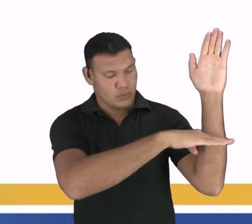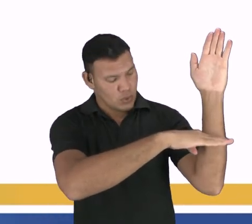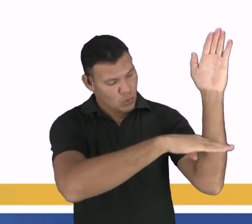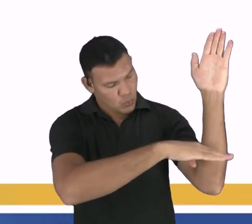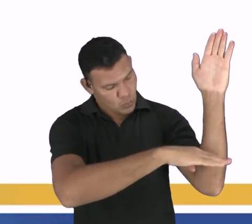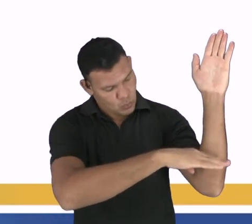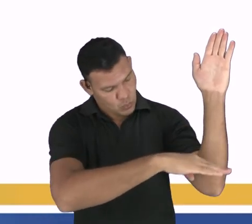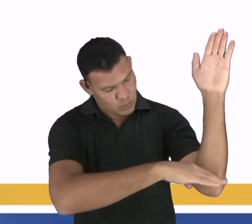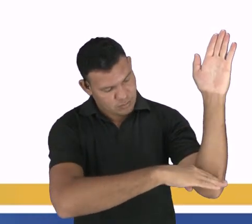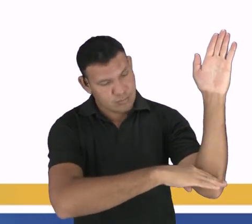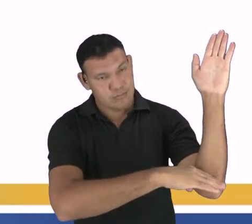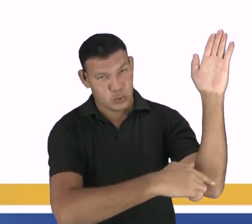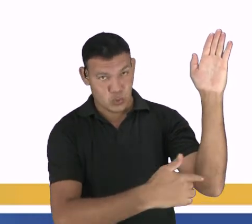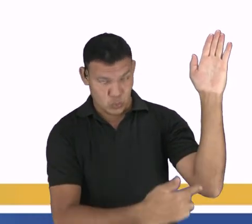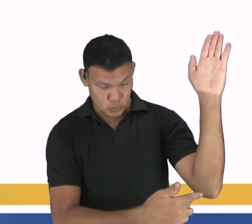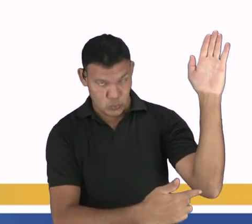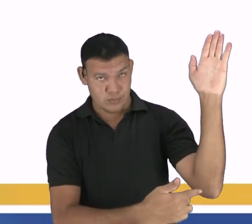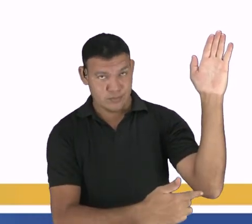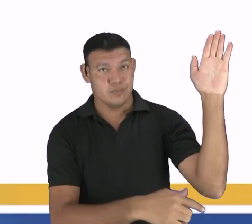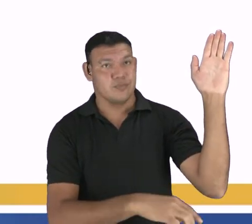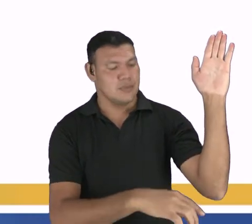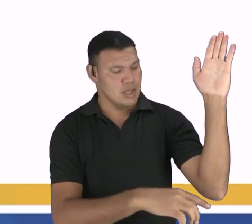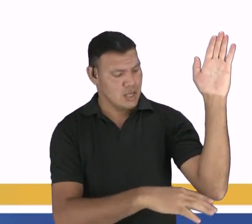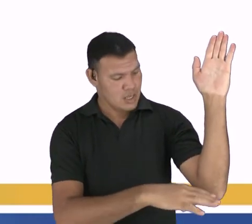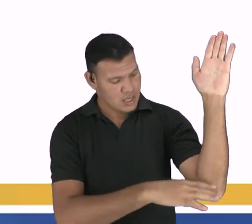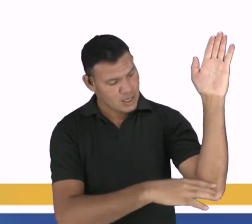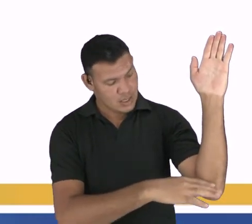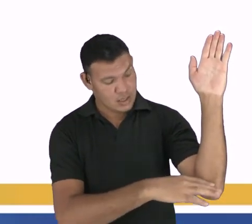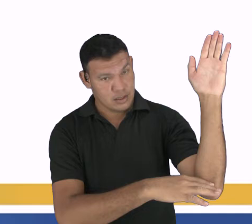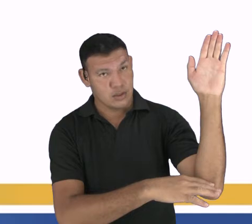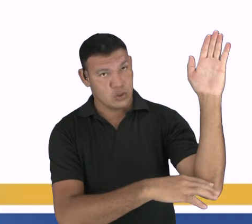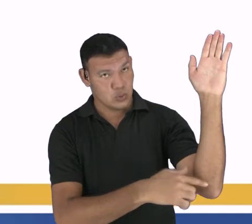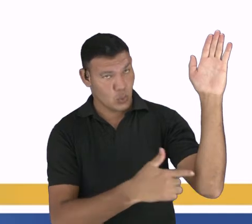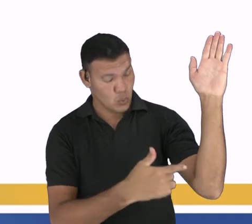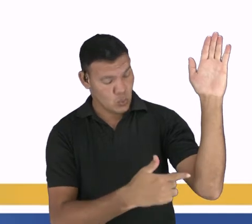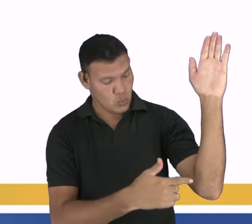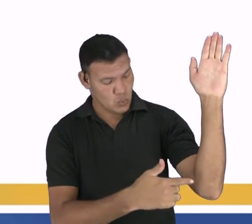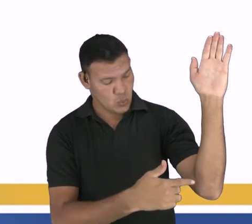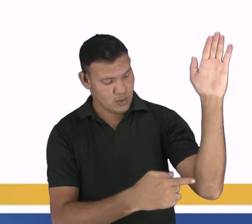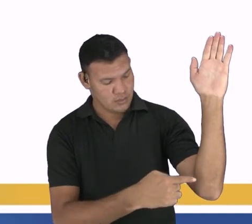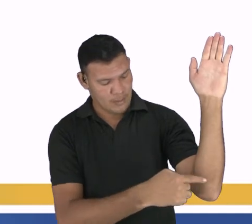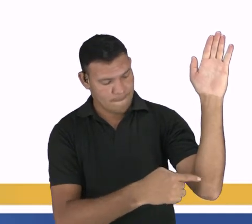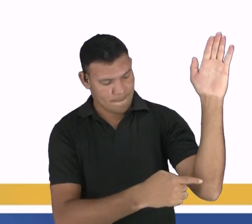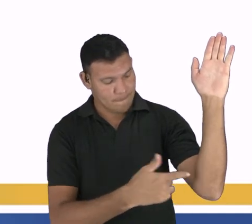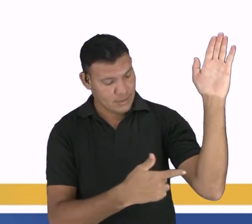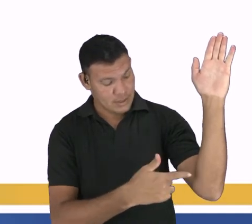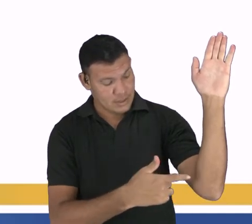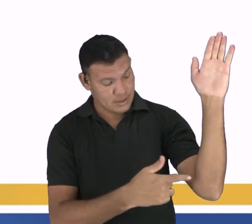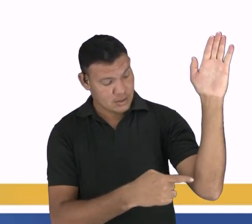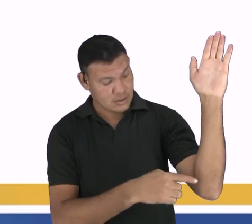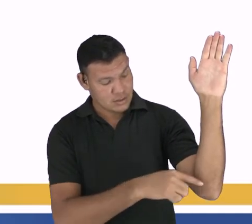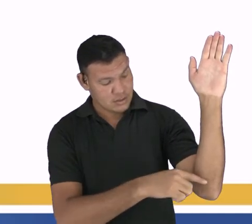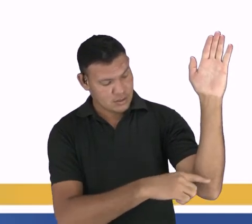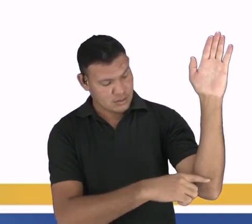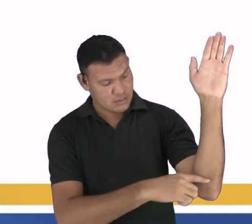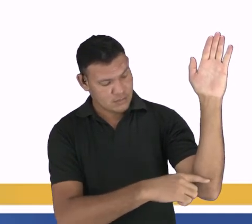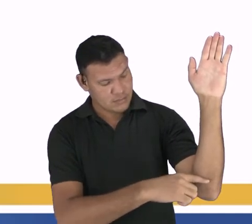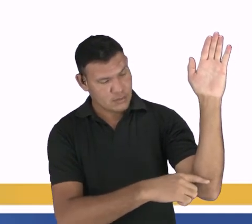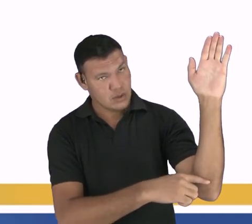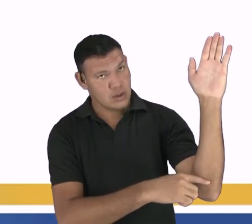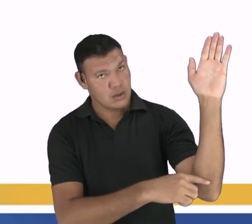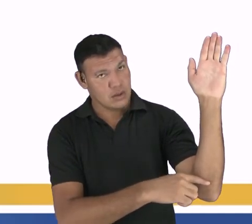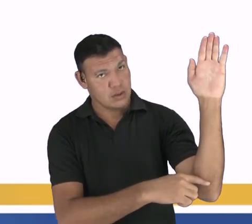2 negativo. Em seguida, ele subiu, né, 6 andares. Então, esse